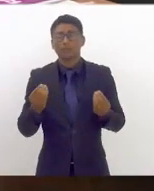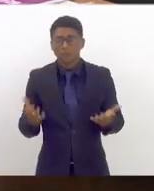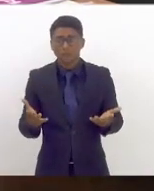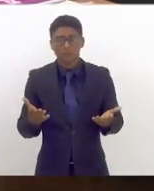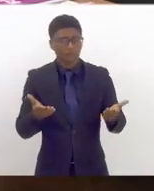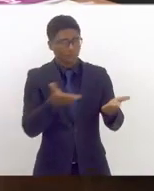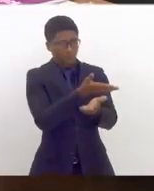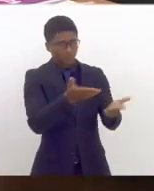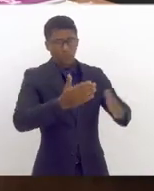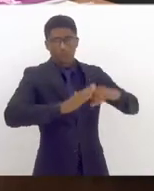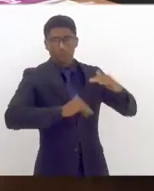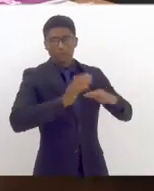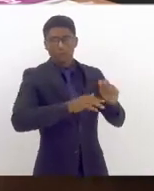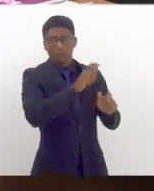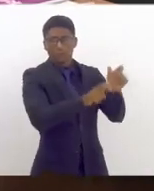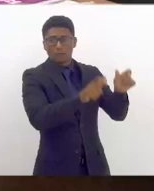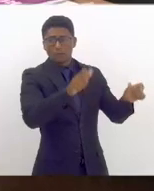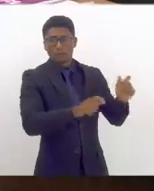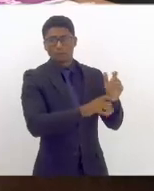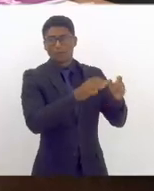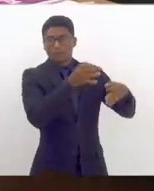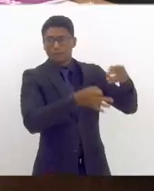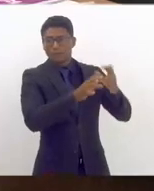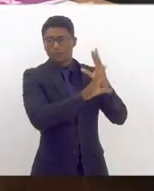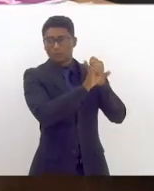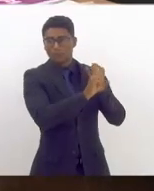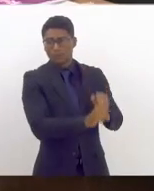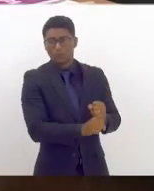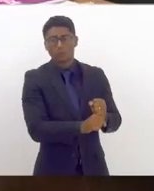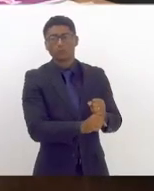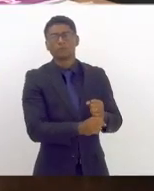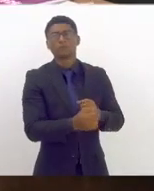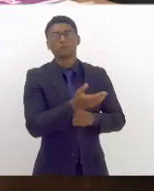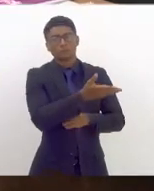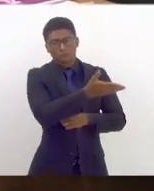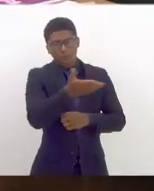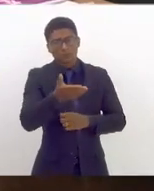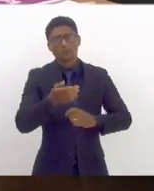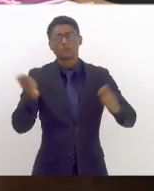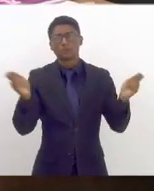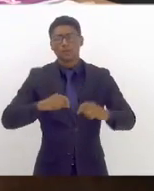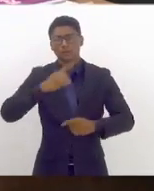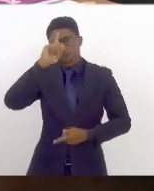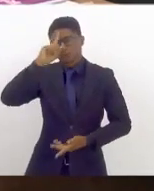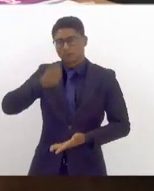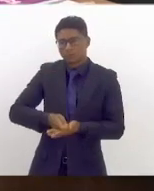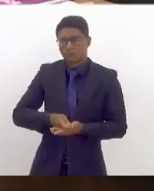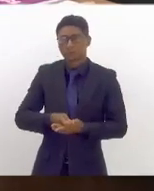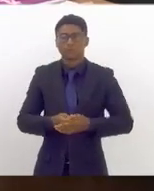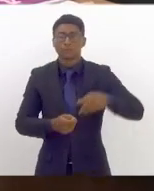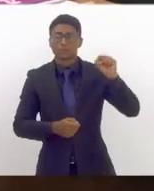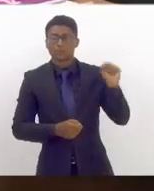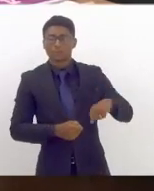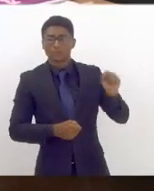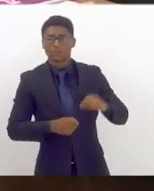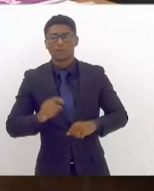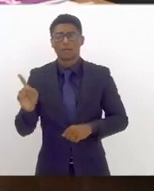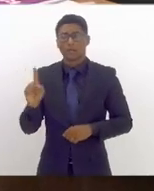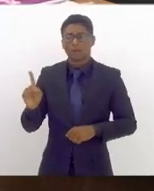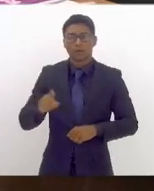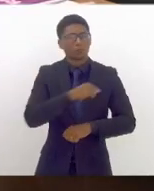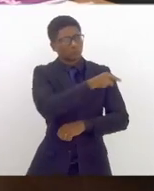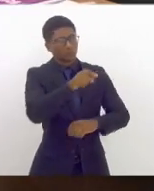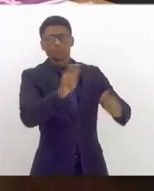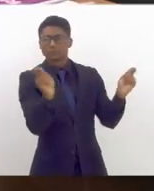técnicos do Tribunal de Contas lá nós temos a excelência do serviço público possam tomar decisão de sim ou não né porque